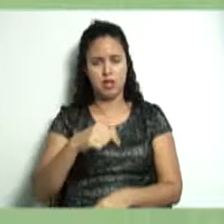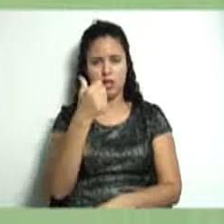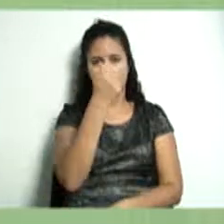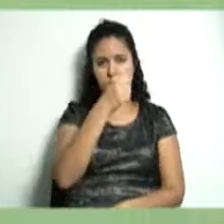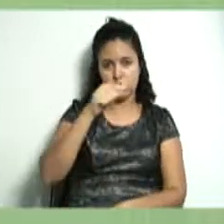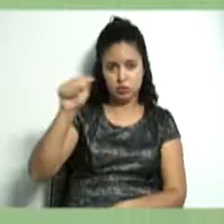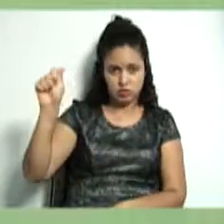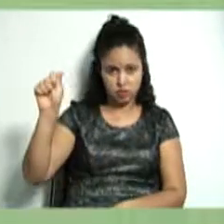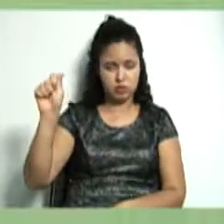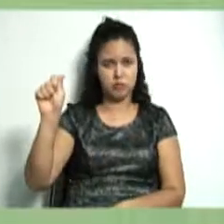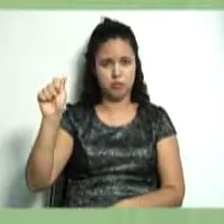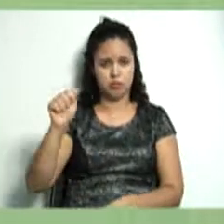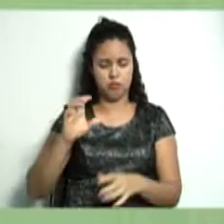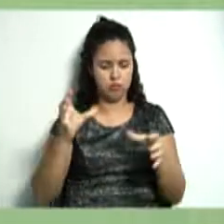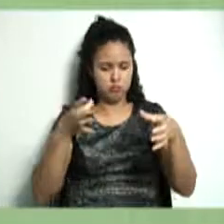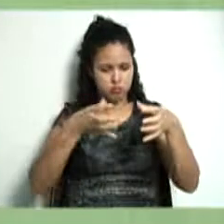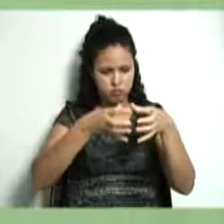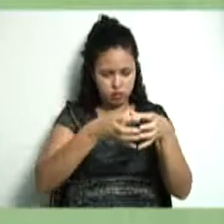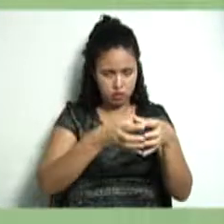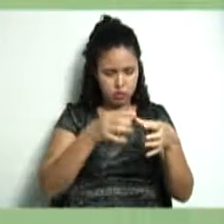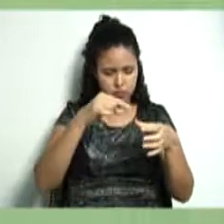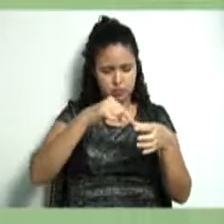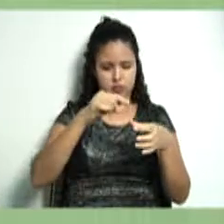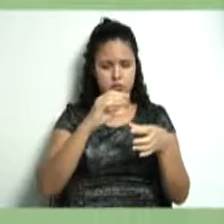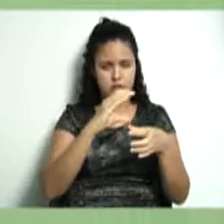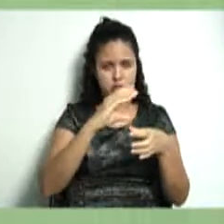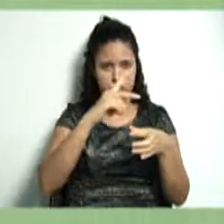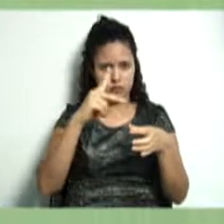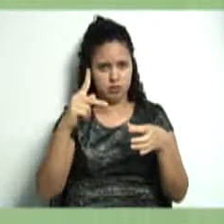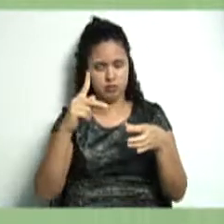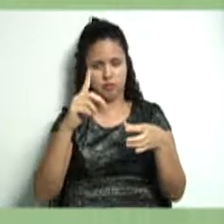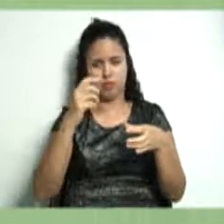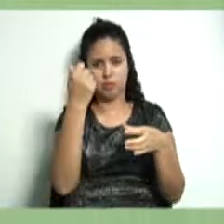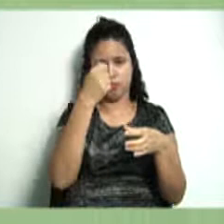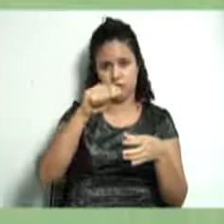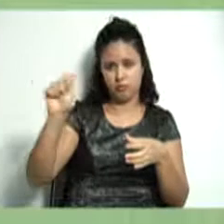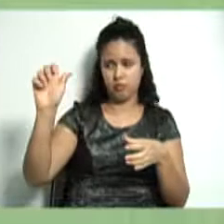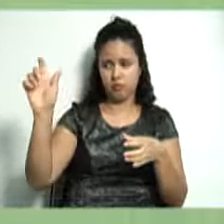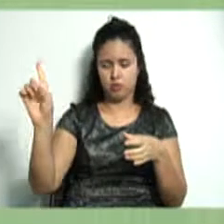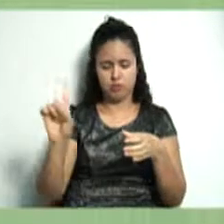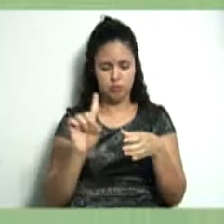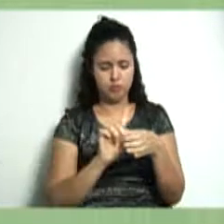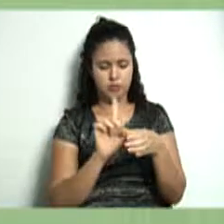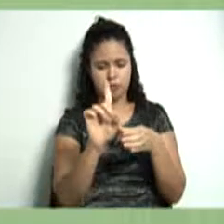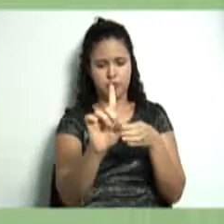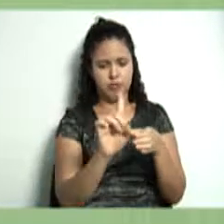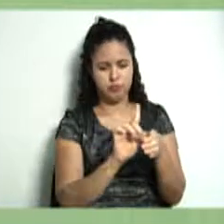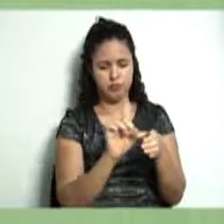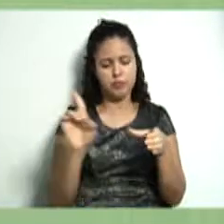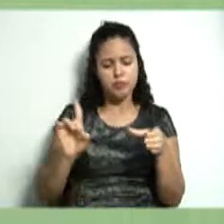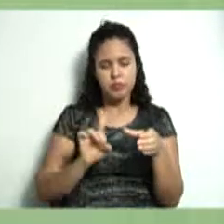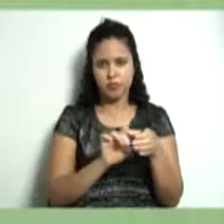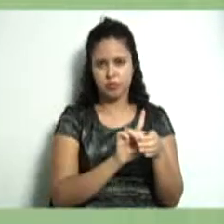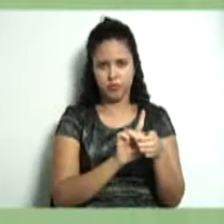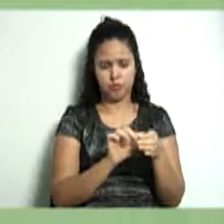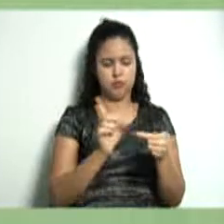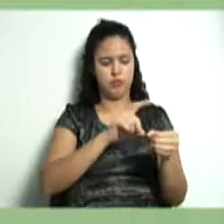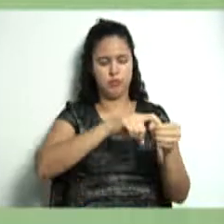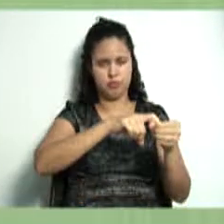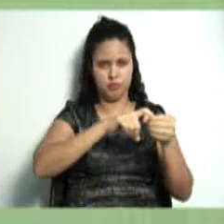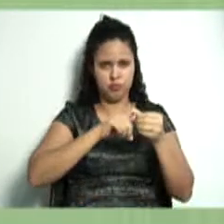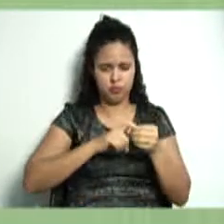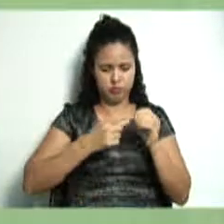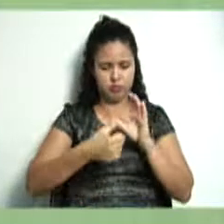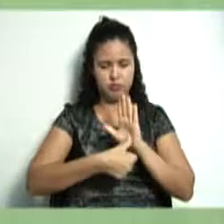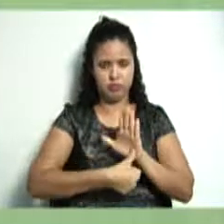associação de pessoas, mas é também uma empresa econômica. Veja, ela é uma